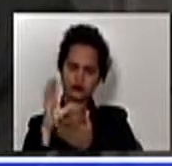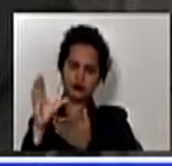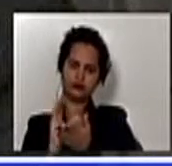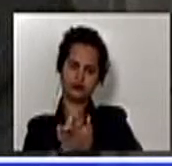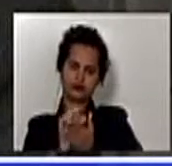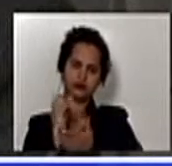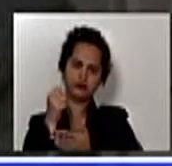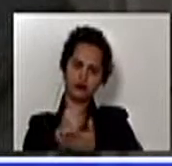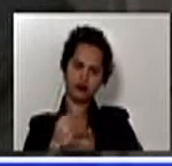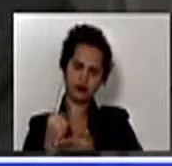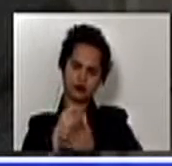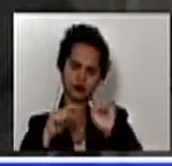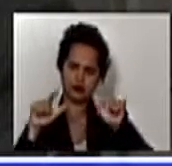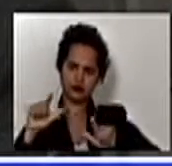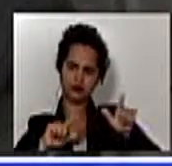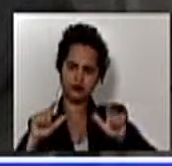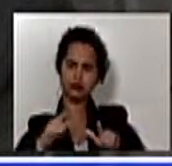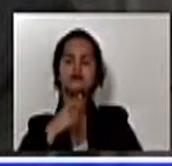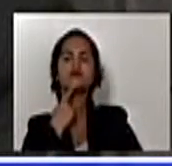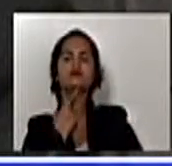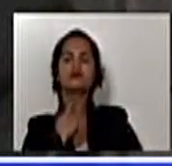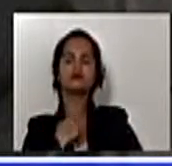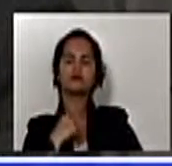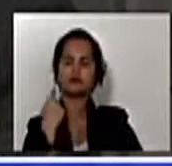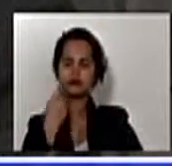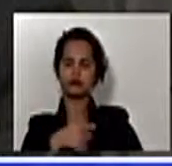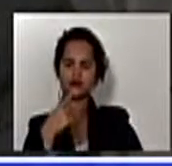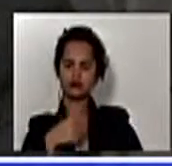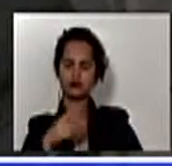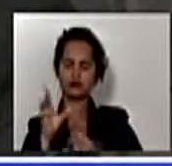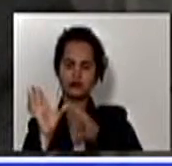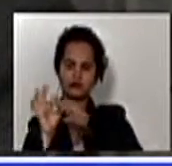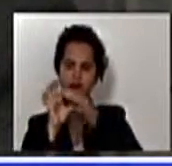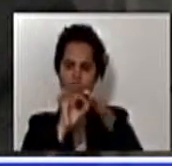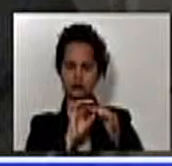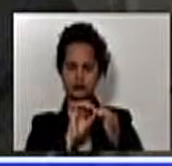nós desejamos é cumprir a dicção constitucional.